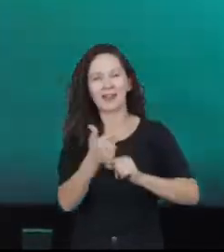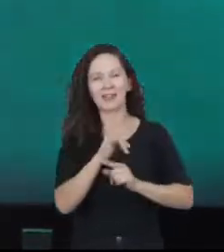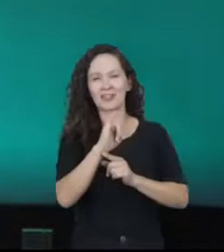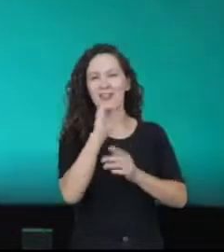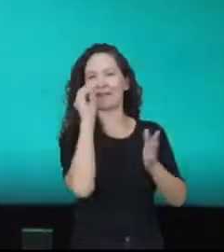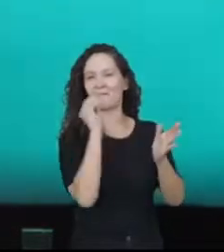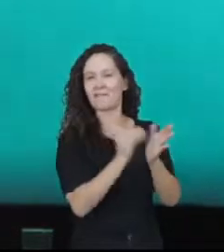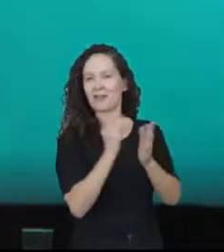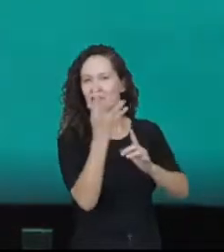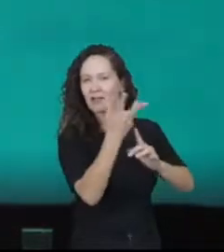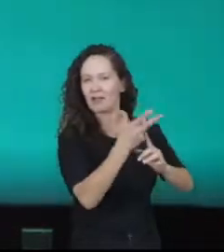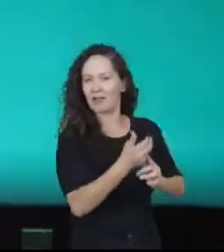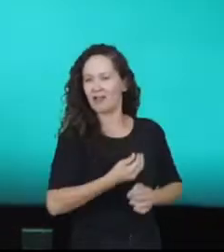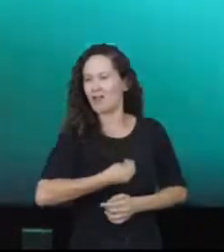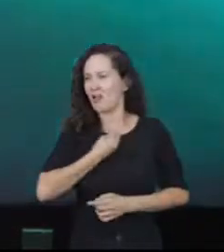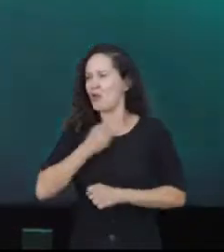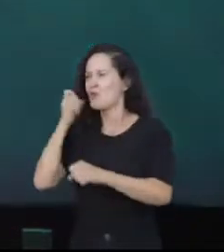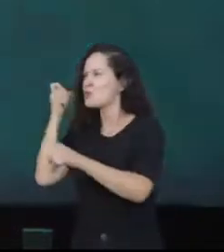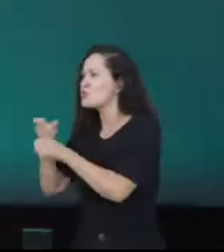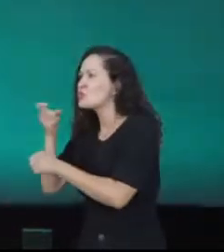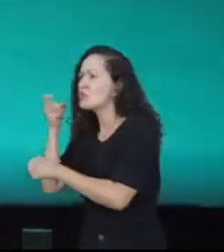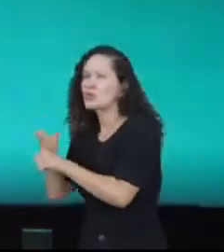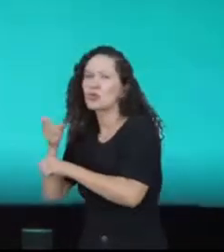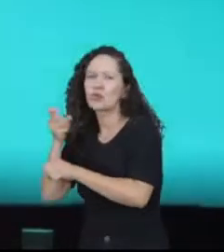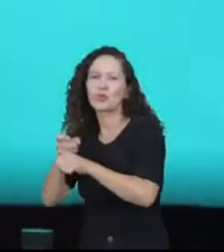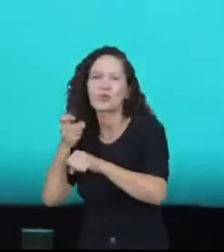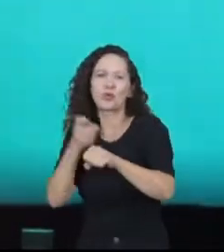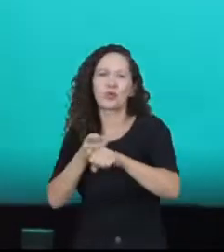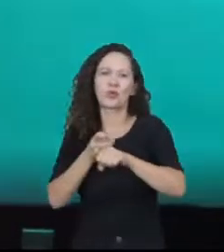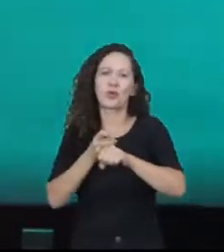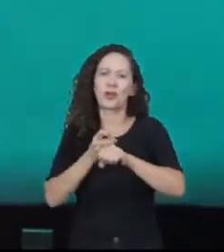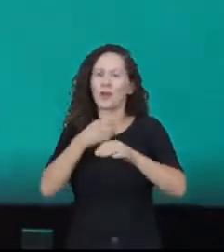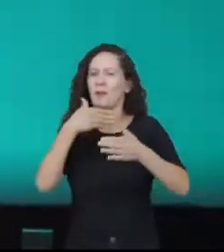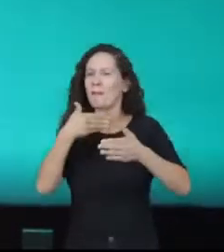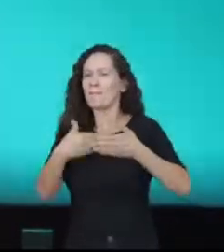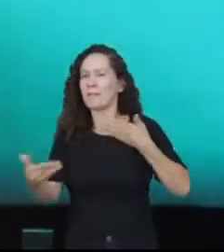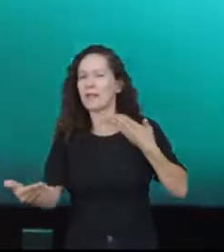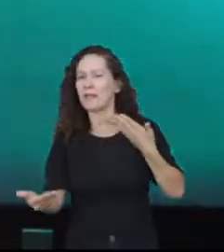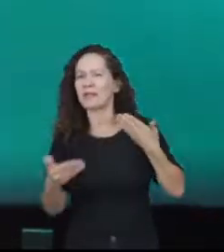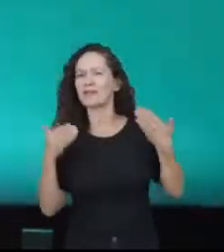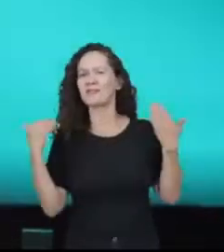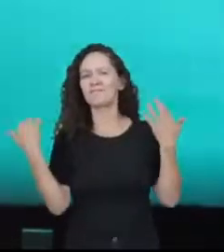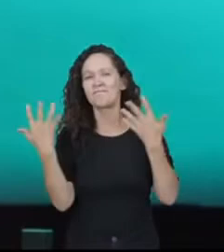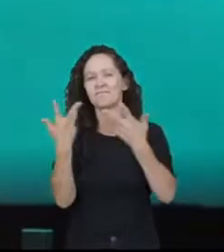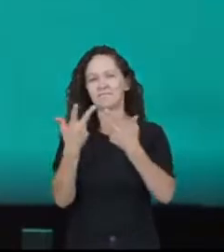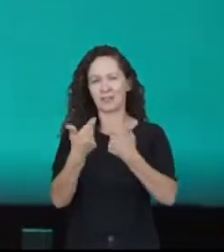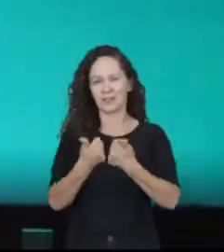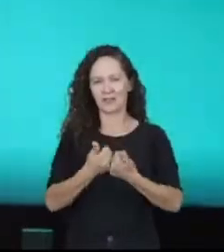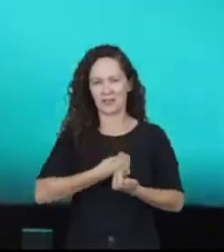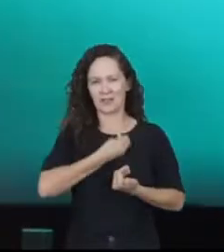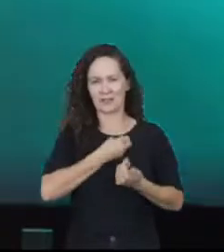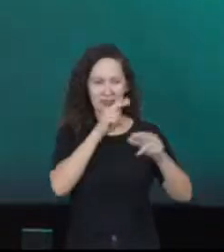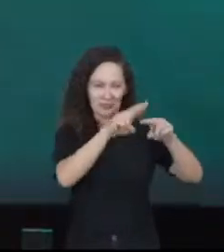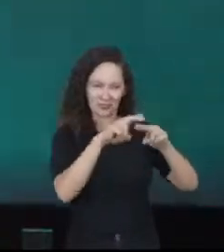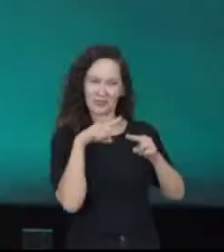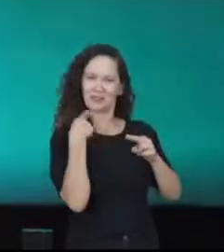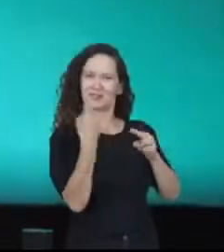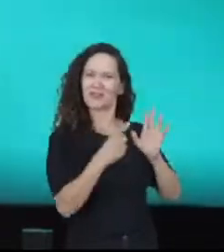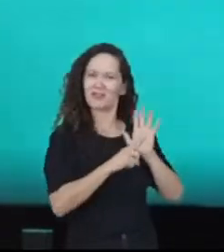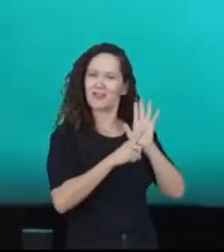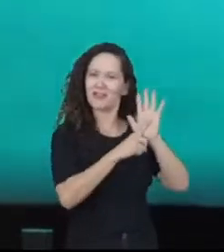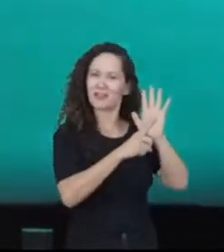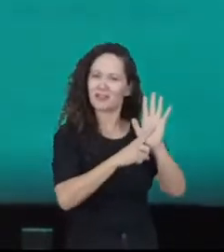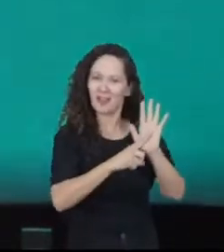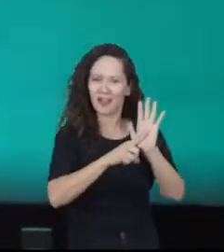mais dura, perde um dos seus maiores encantos. Por isso, nós vamos apostar muito na cultura